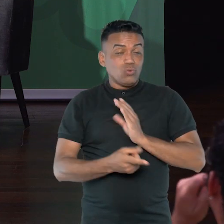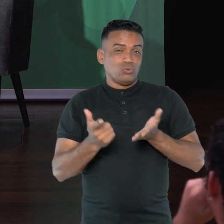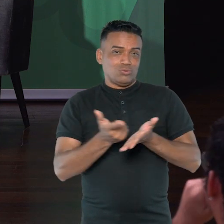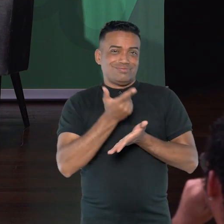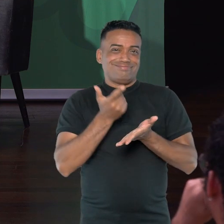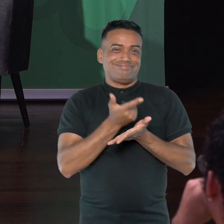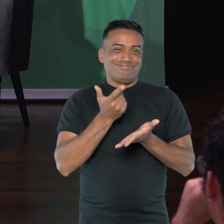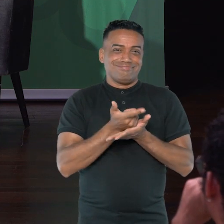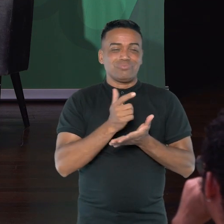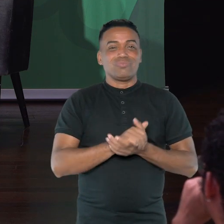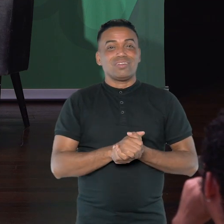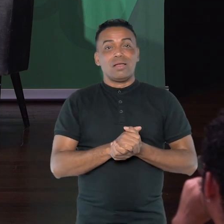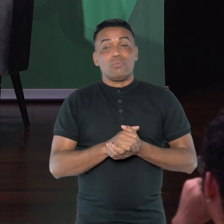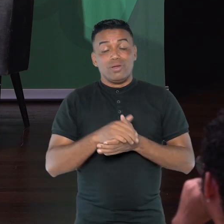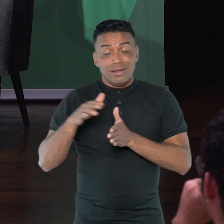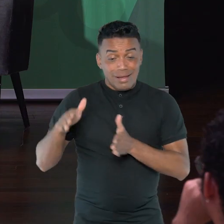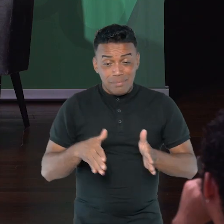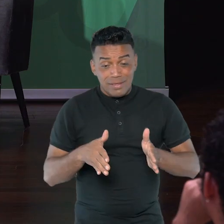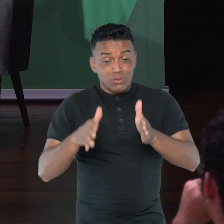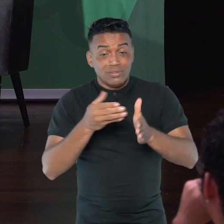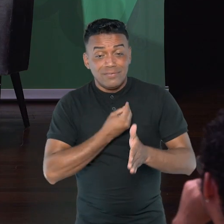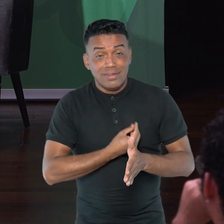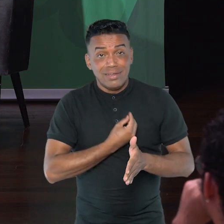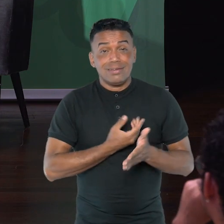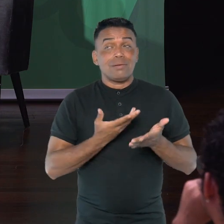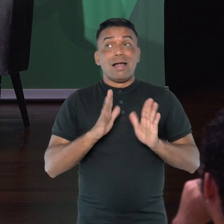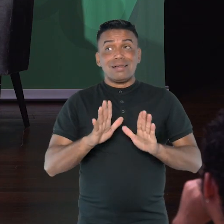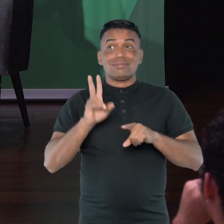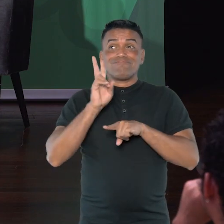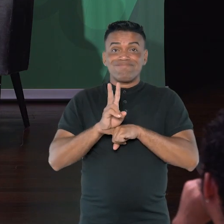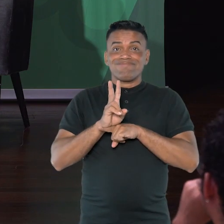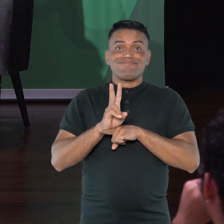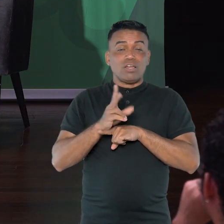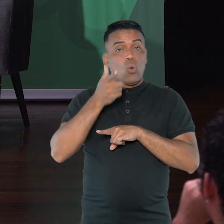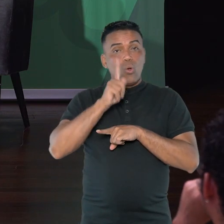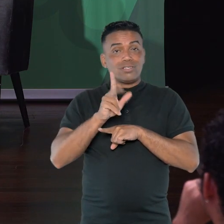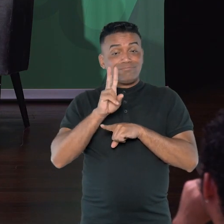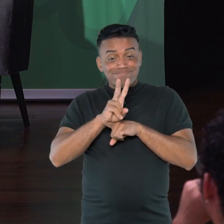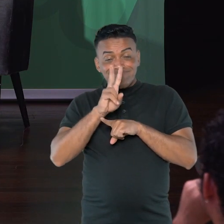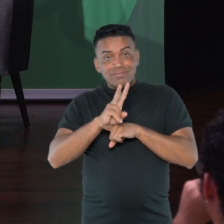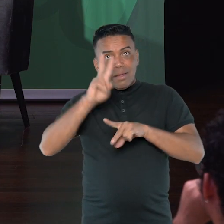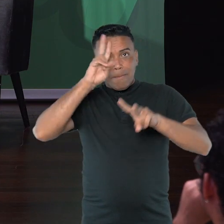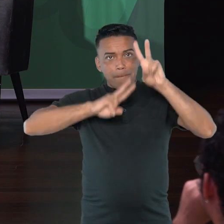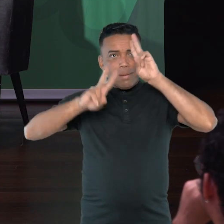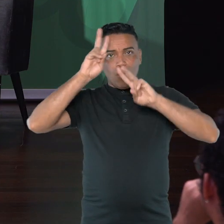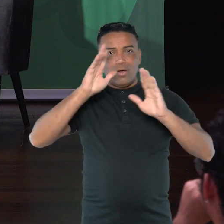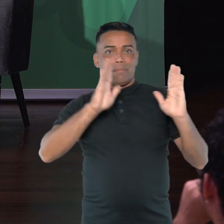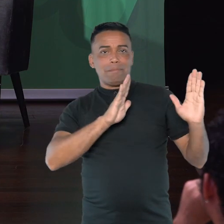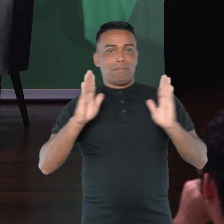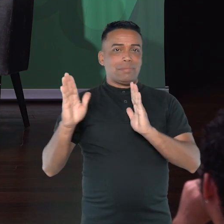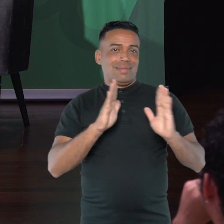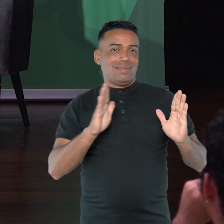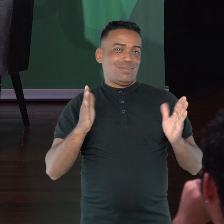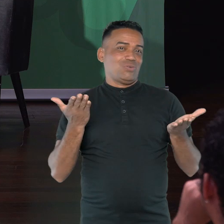acabou em caminhos tortuosos, mas acabou sendo preservado. Eu acho que eu consegui preservar a memória daquela época, entendeu?